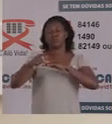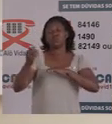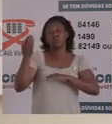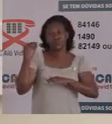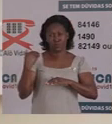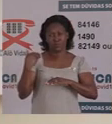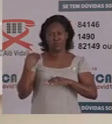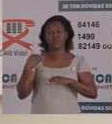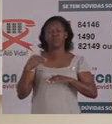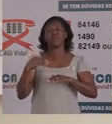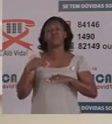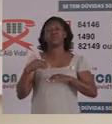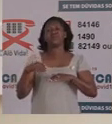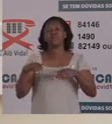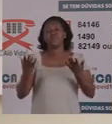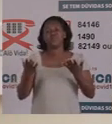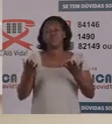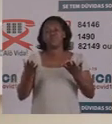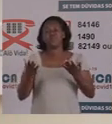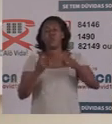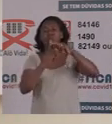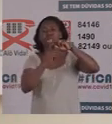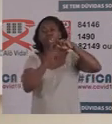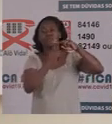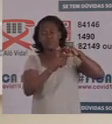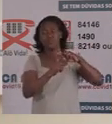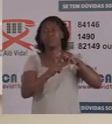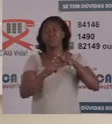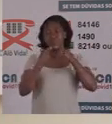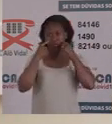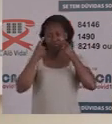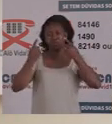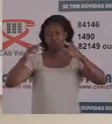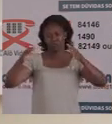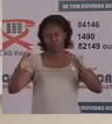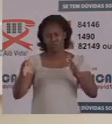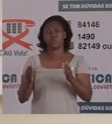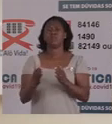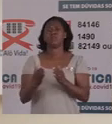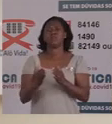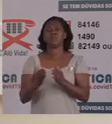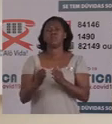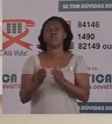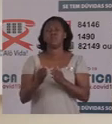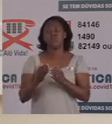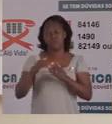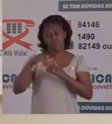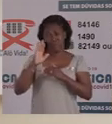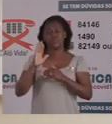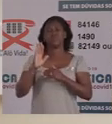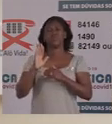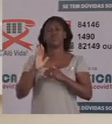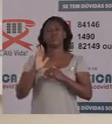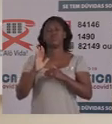No entanto, veem que a taxa de positividade reduziu também de uma forma